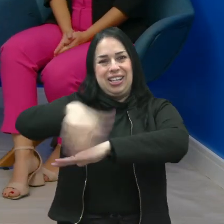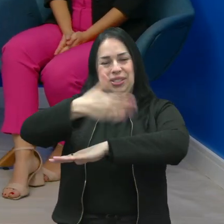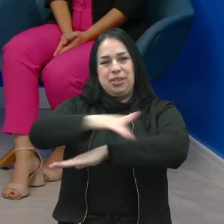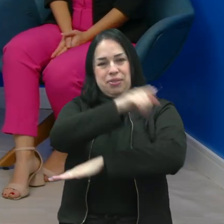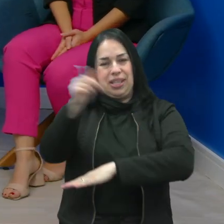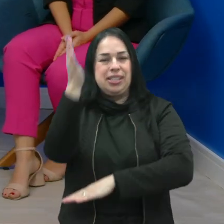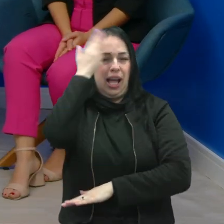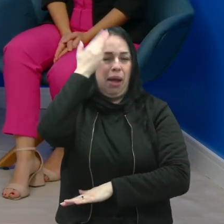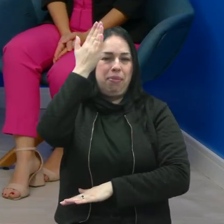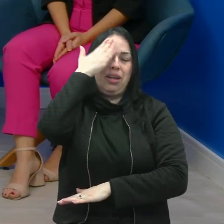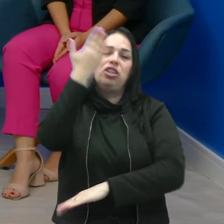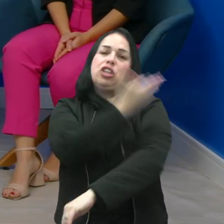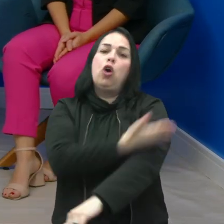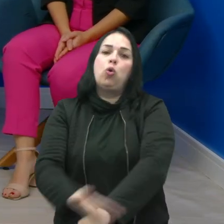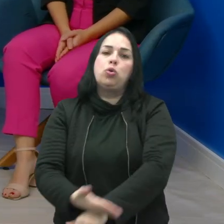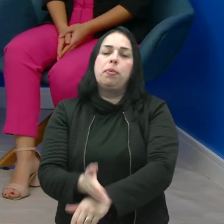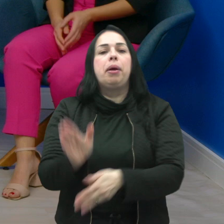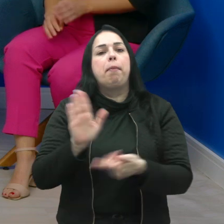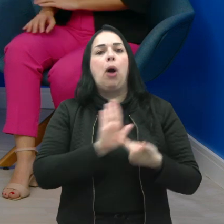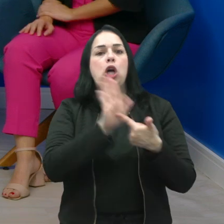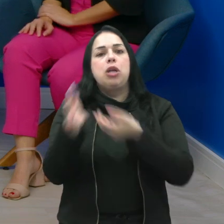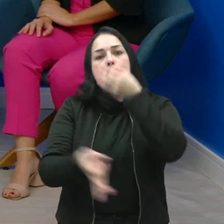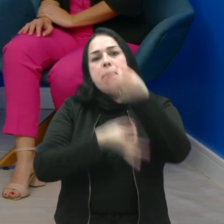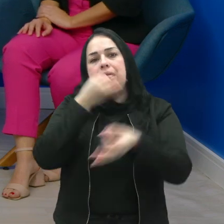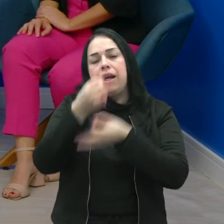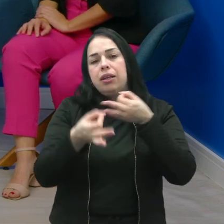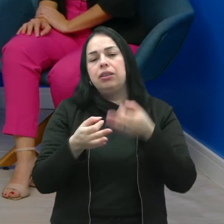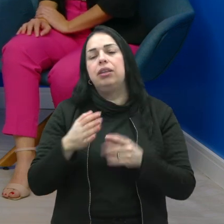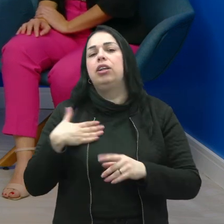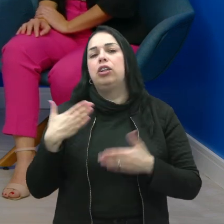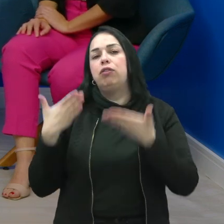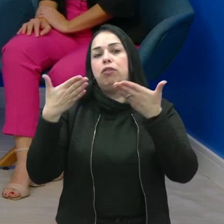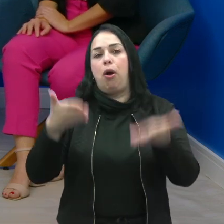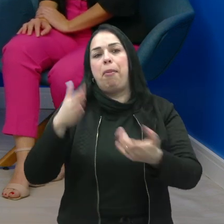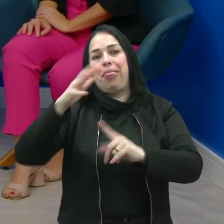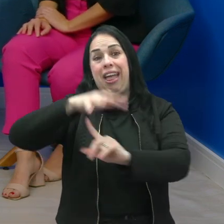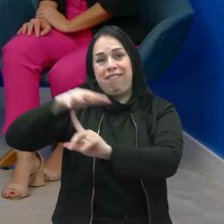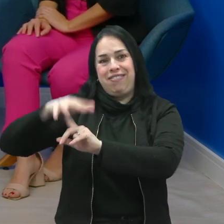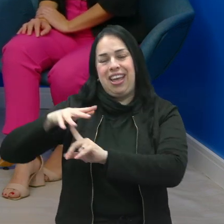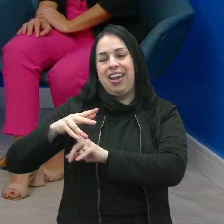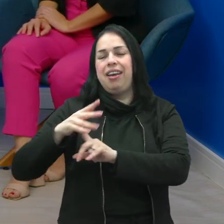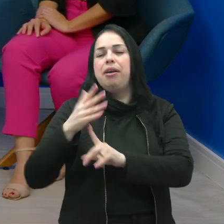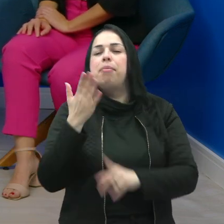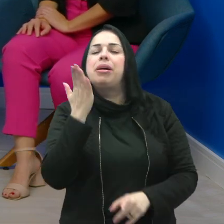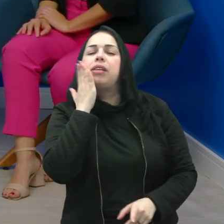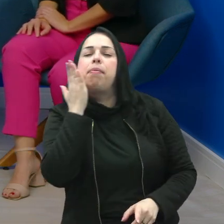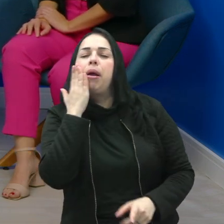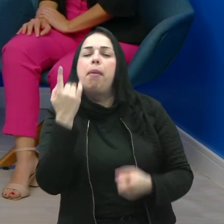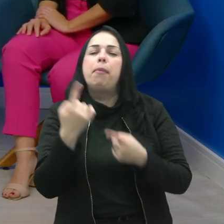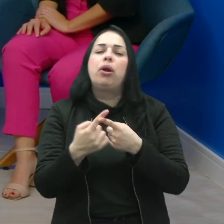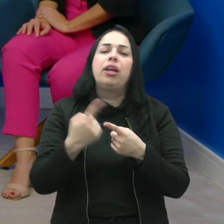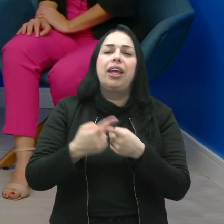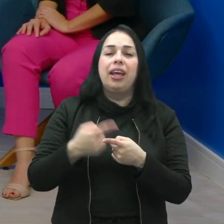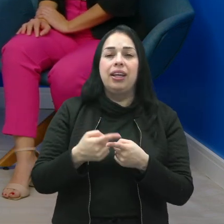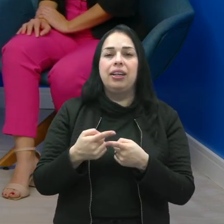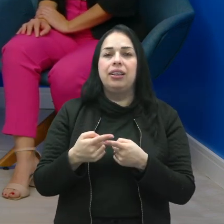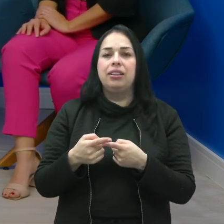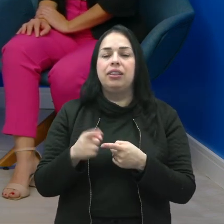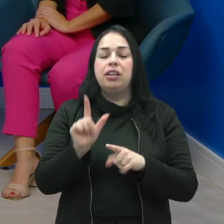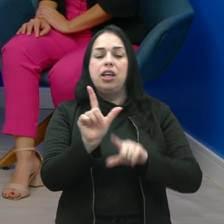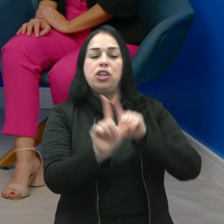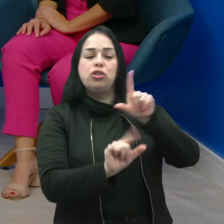aqui no Sobre Política a gente traz a opinião das pessoas. Fomos à feira justamente para saber como que por que as pessoas